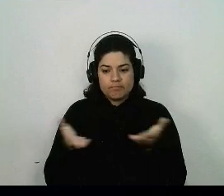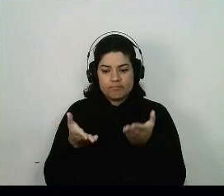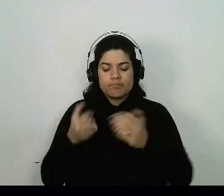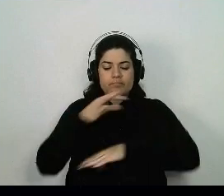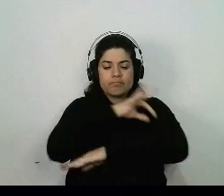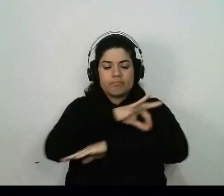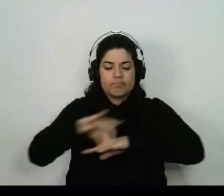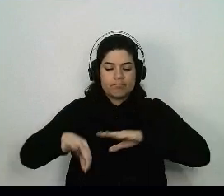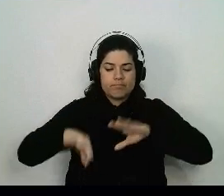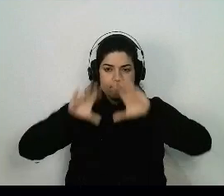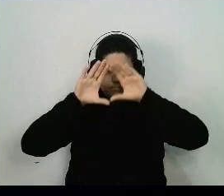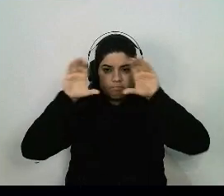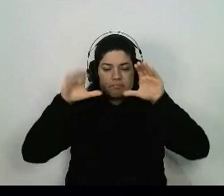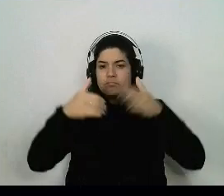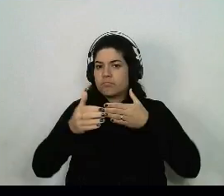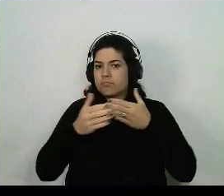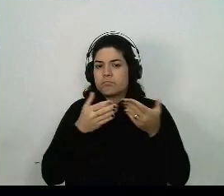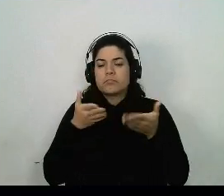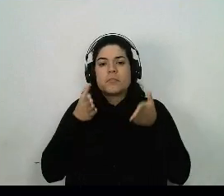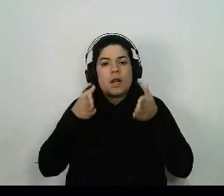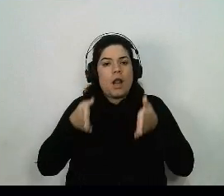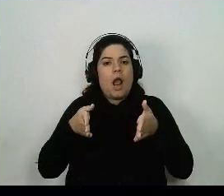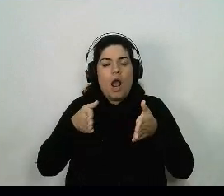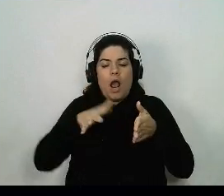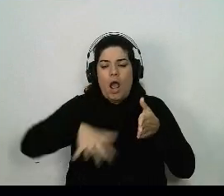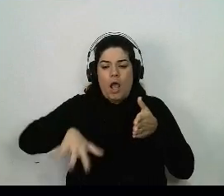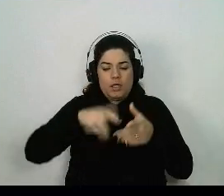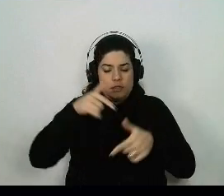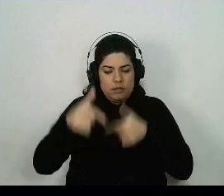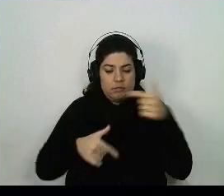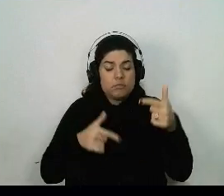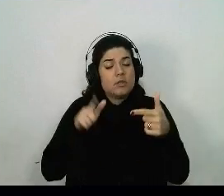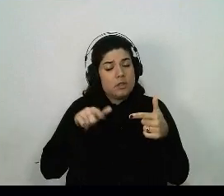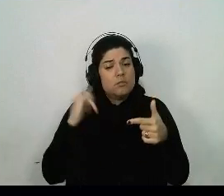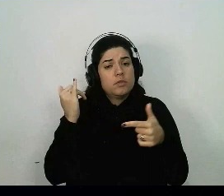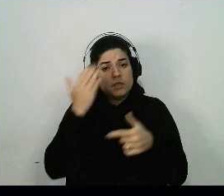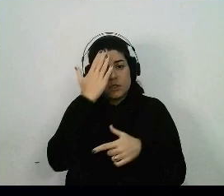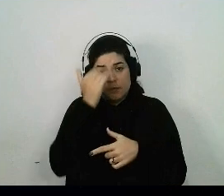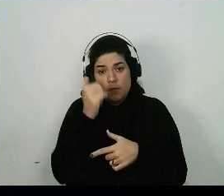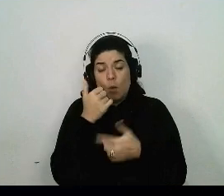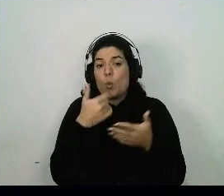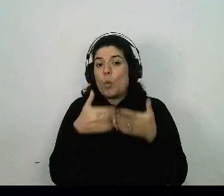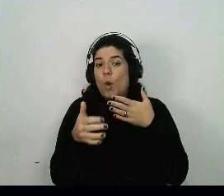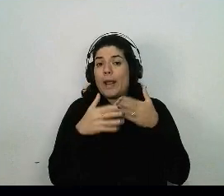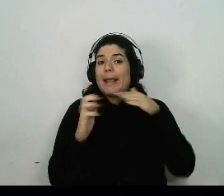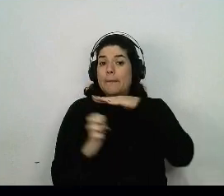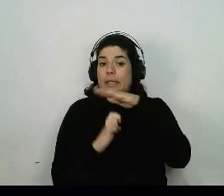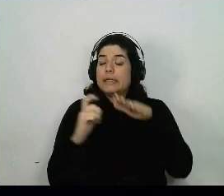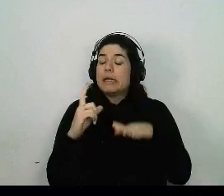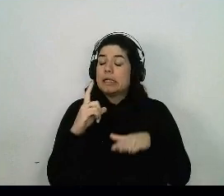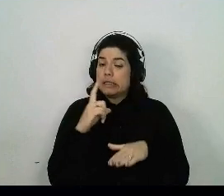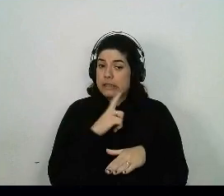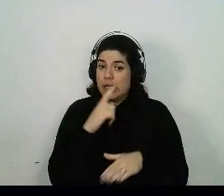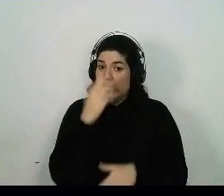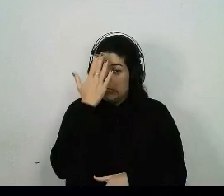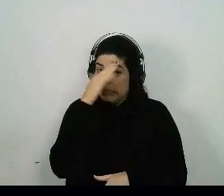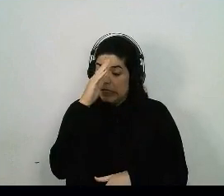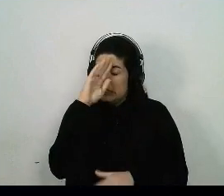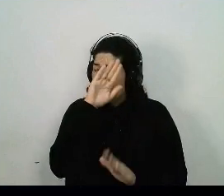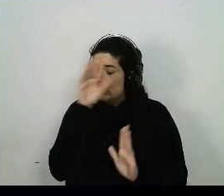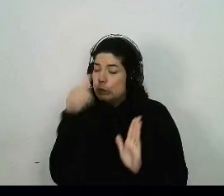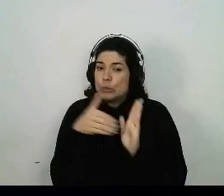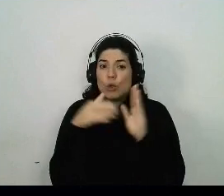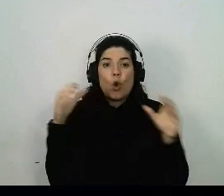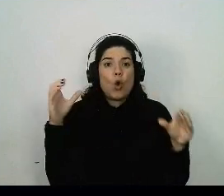especialidade. Então, isso é muito importante para qualquer organização hoje, um completo entendimento, principalmente do provedor de nuvem que